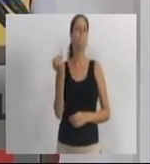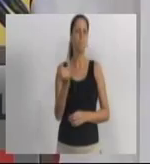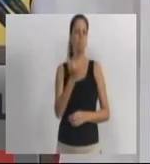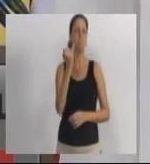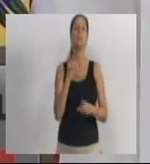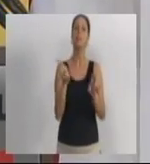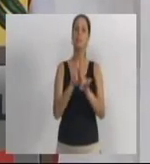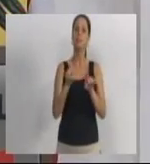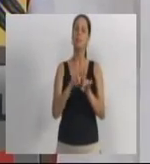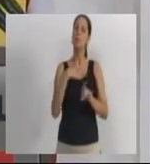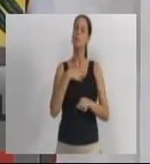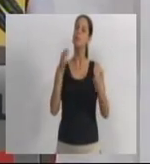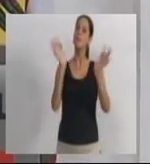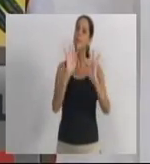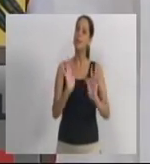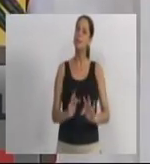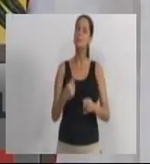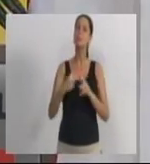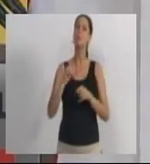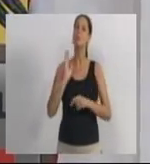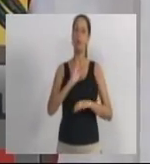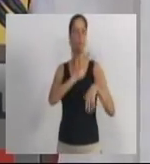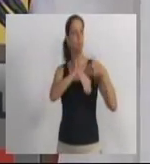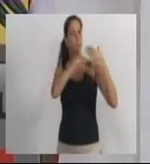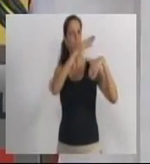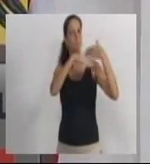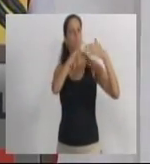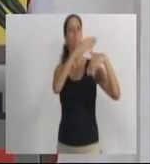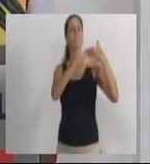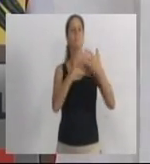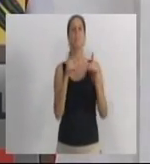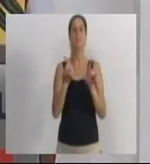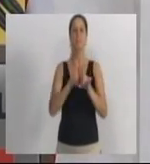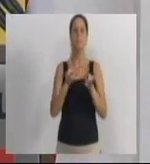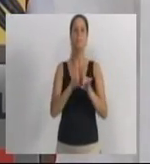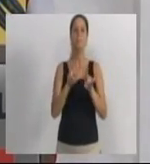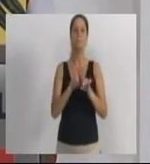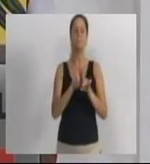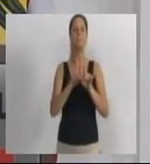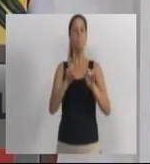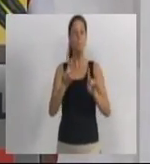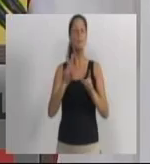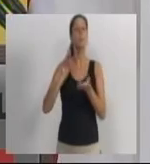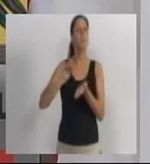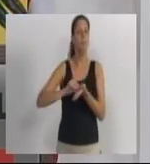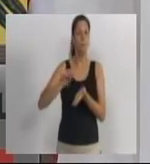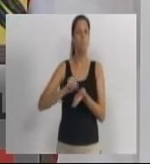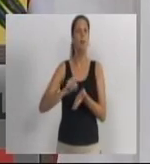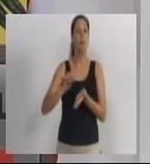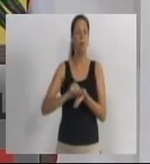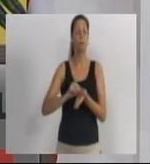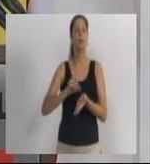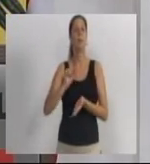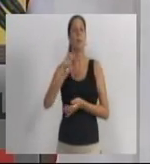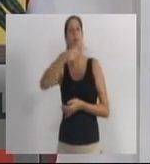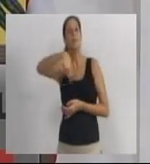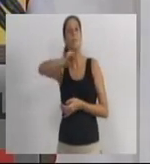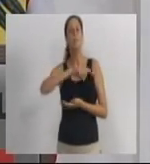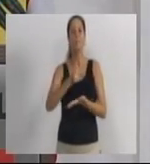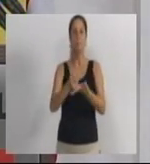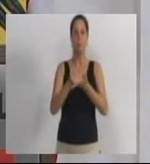eu fico muito feliz que a gente tem feito alguns avanços, mas nós contamos ainda mais com a ajuda de todos